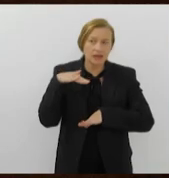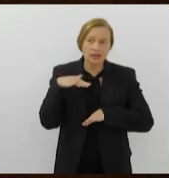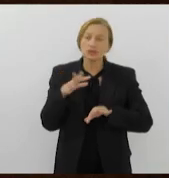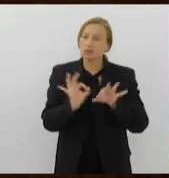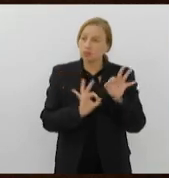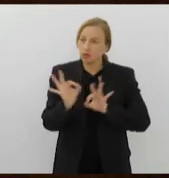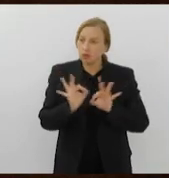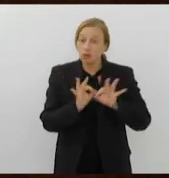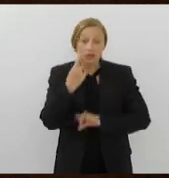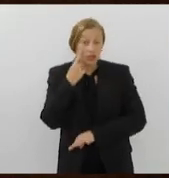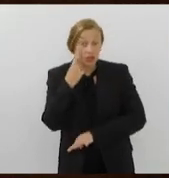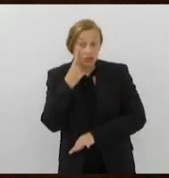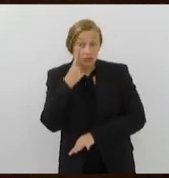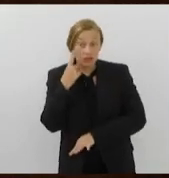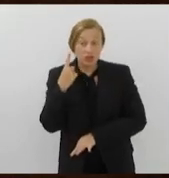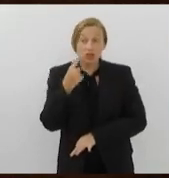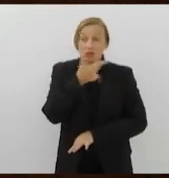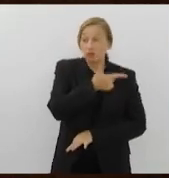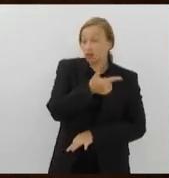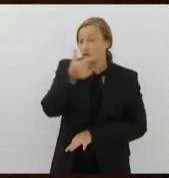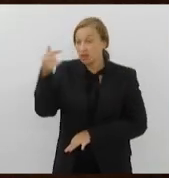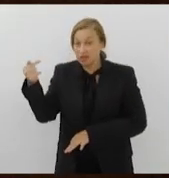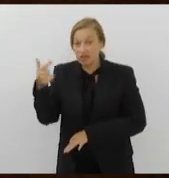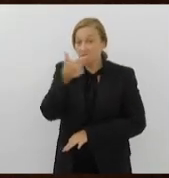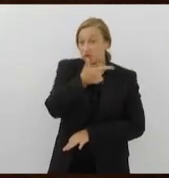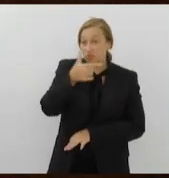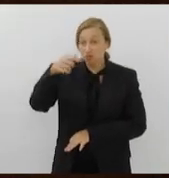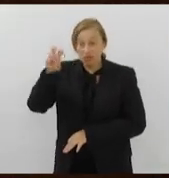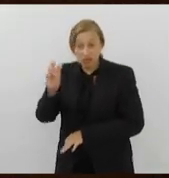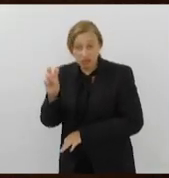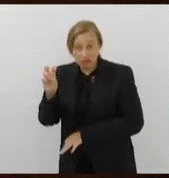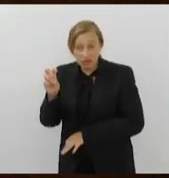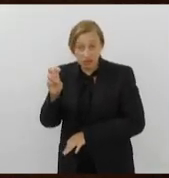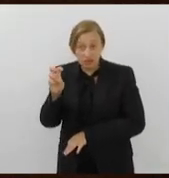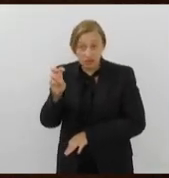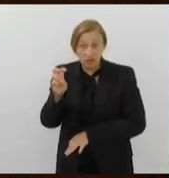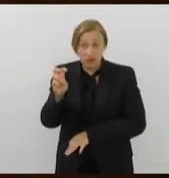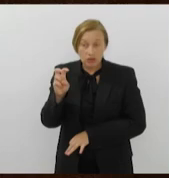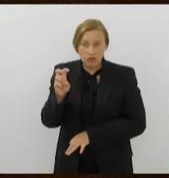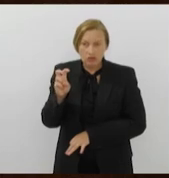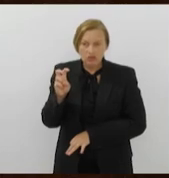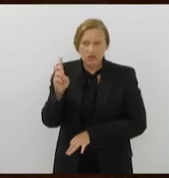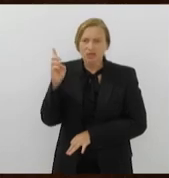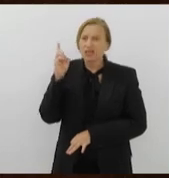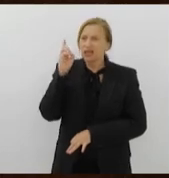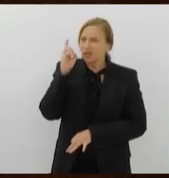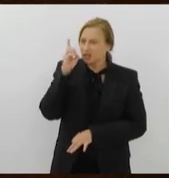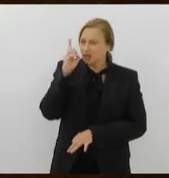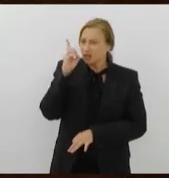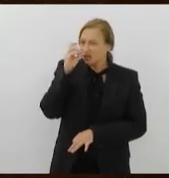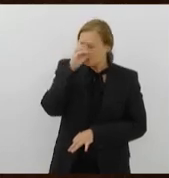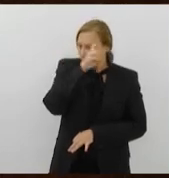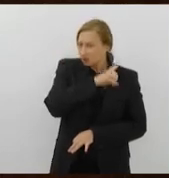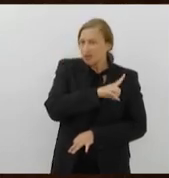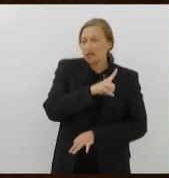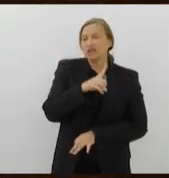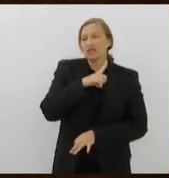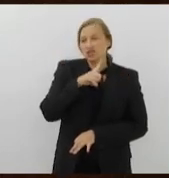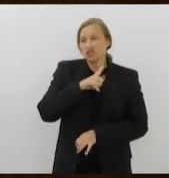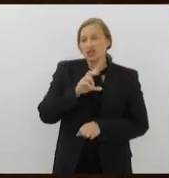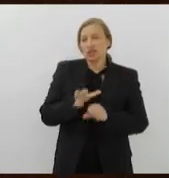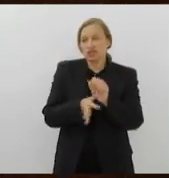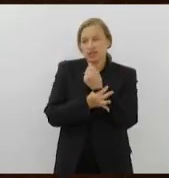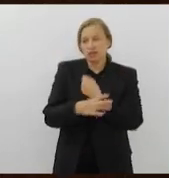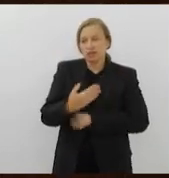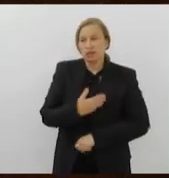a gente viu nos idos de 2017, 2015, o caos na segurança pública. Por isso, presidente, eu peço a Vossa Excelência e